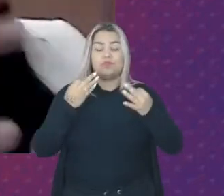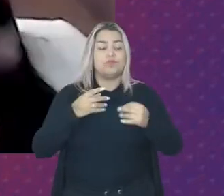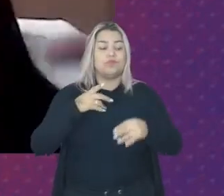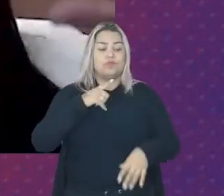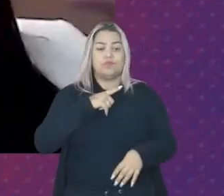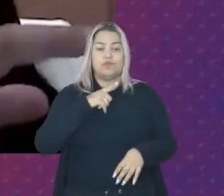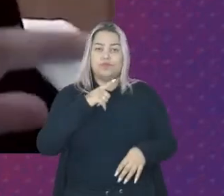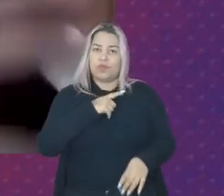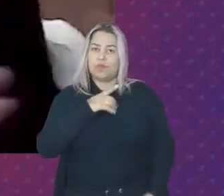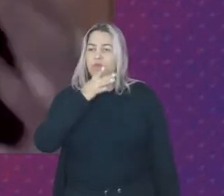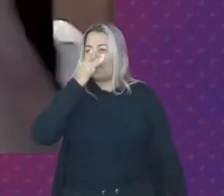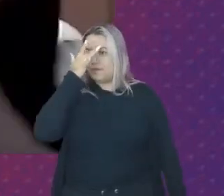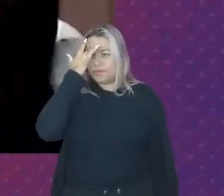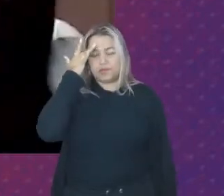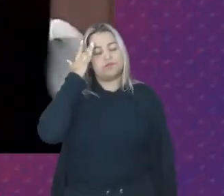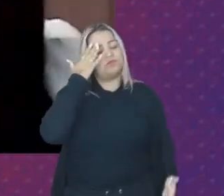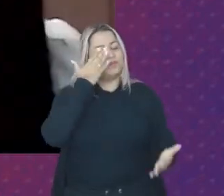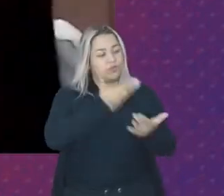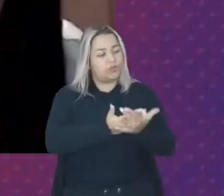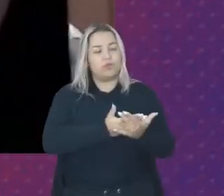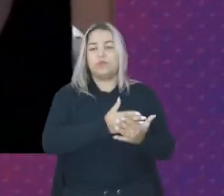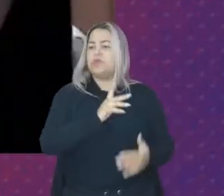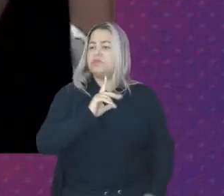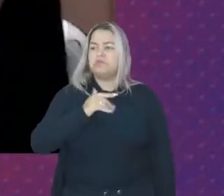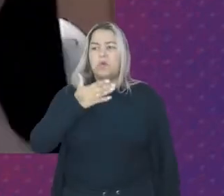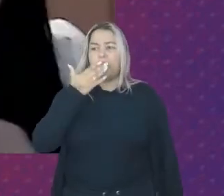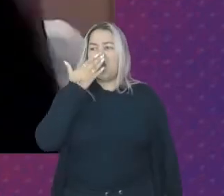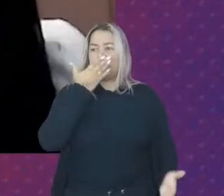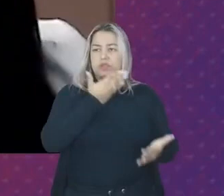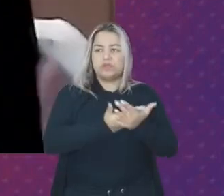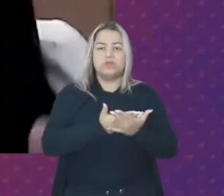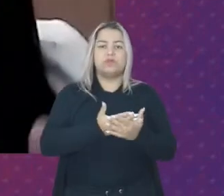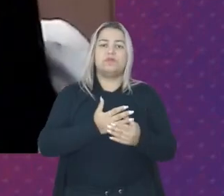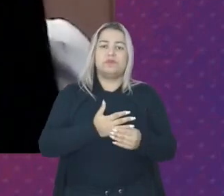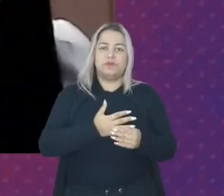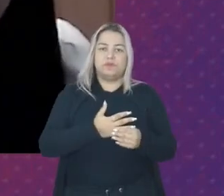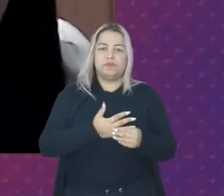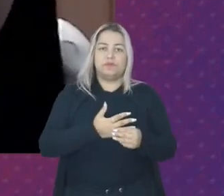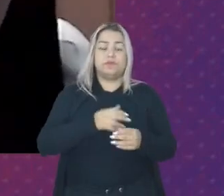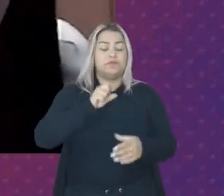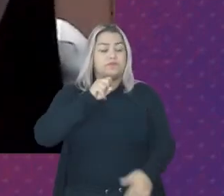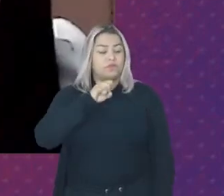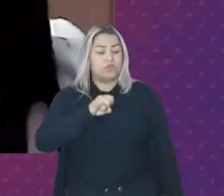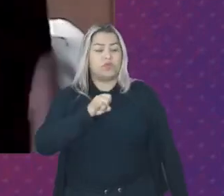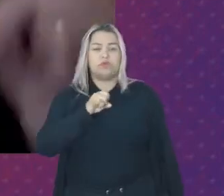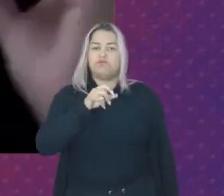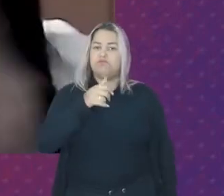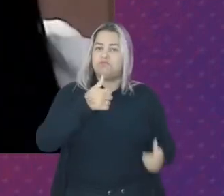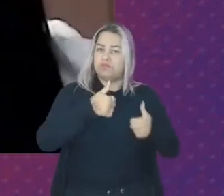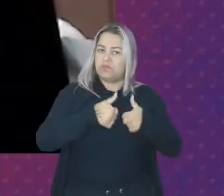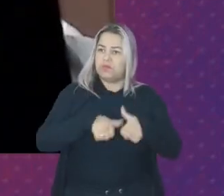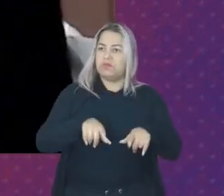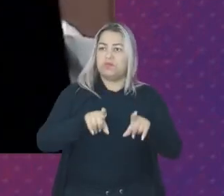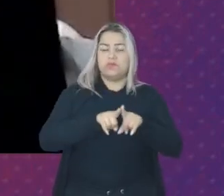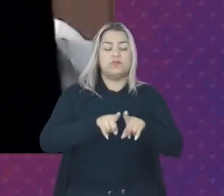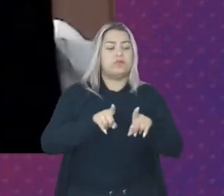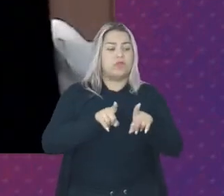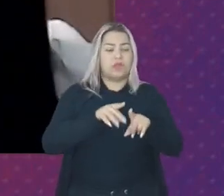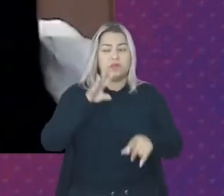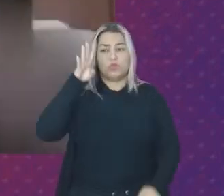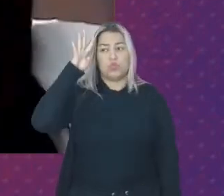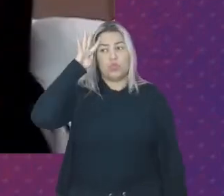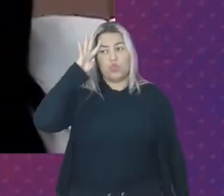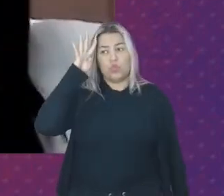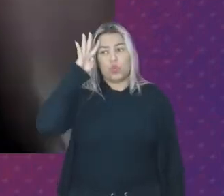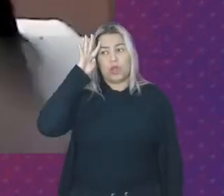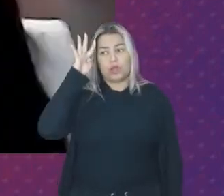uma pessoa crente, vai existir um descrente. Se você não está fazendo isso, você está sendo